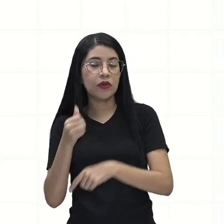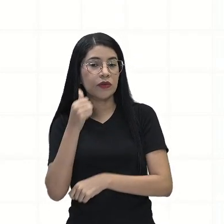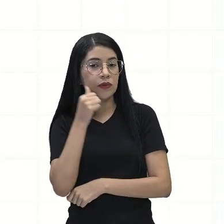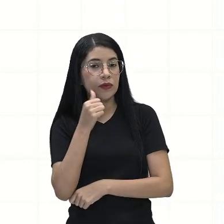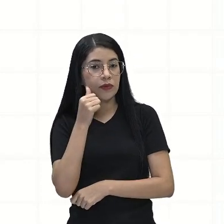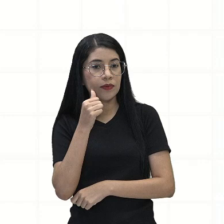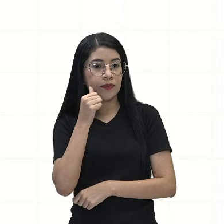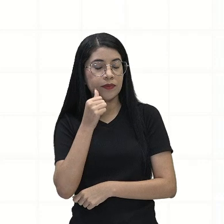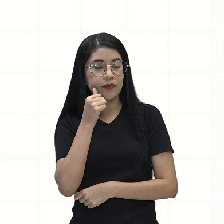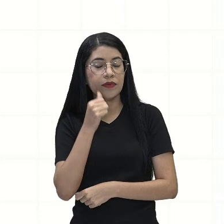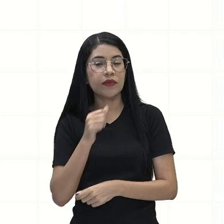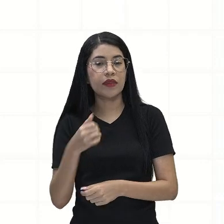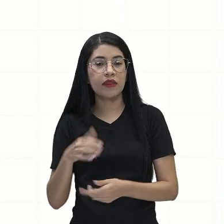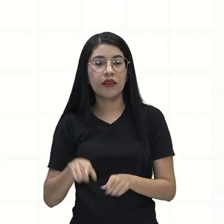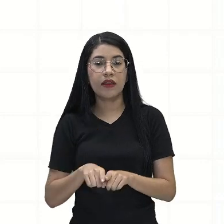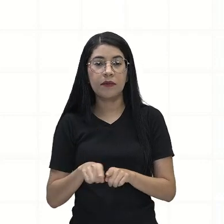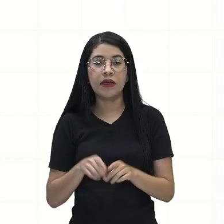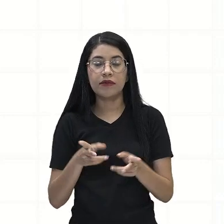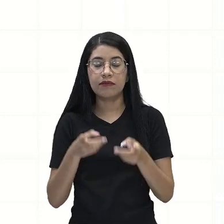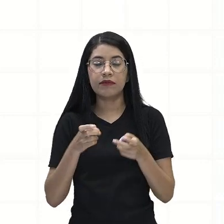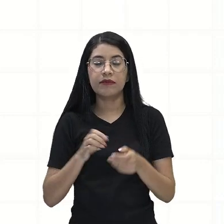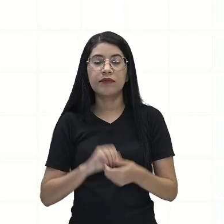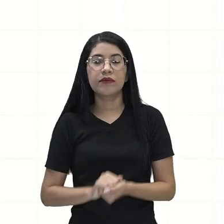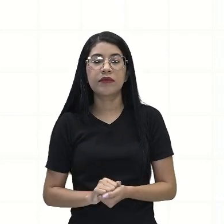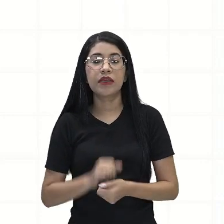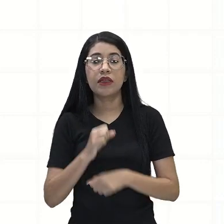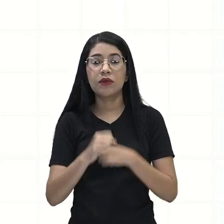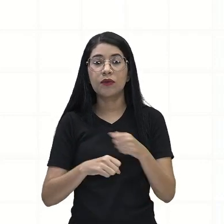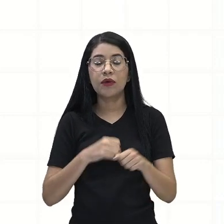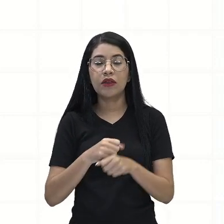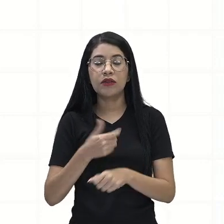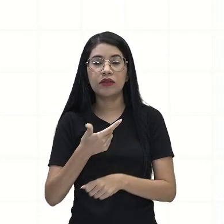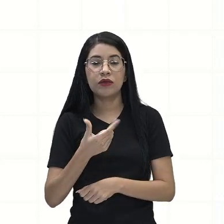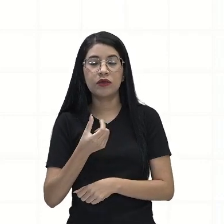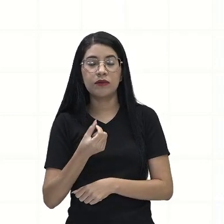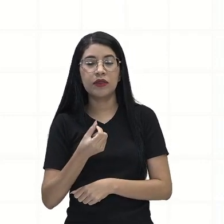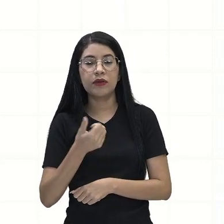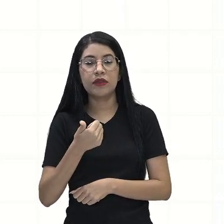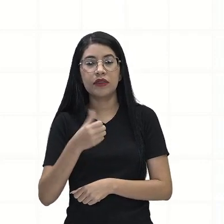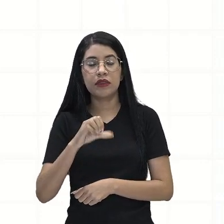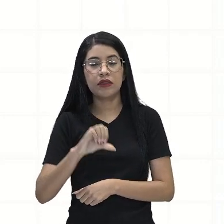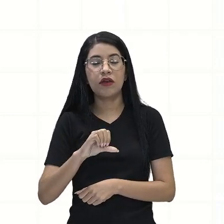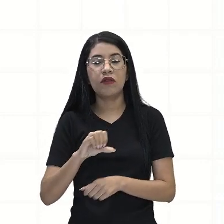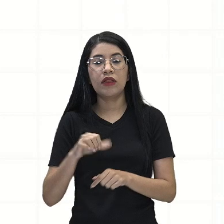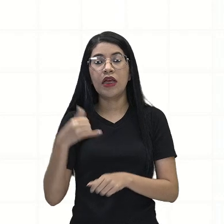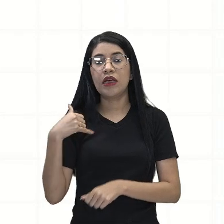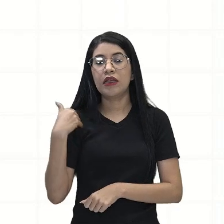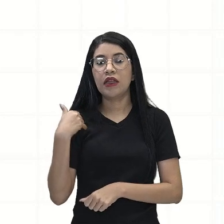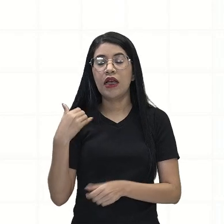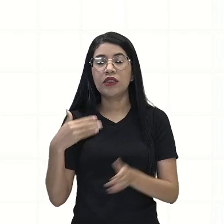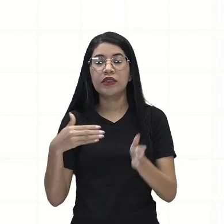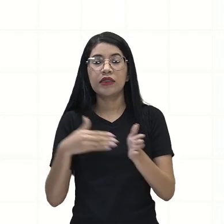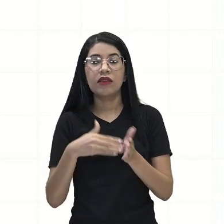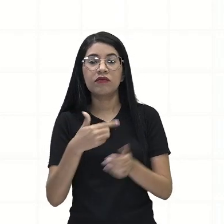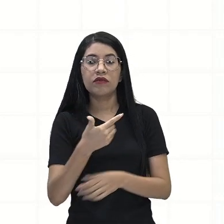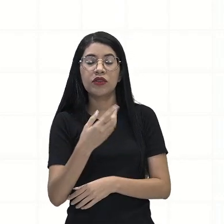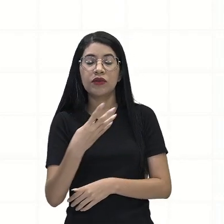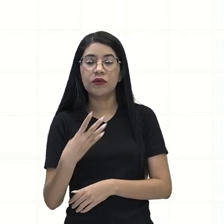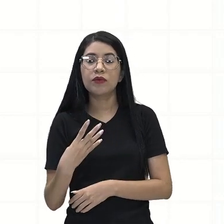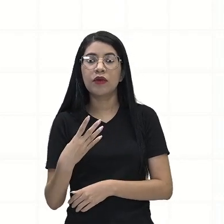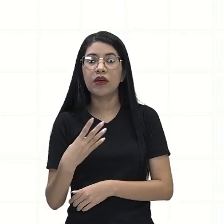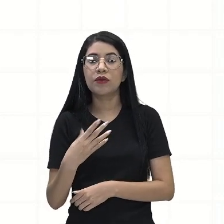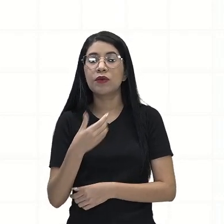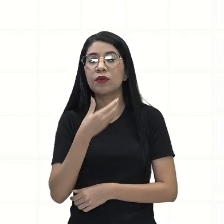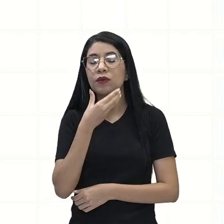pode observar. No ano de 2019, a gente também tem a faixa etária até 24 anos. Os homens,